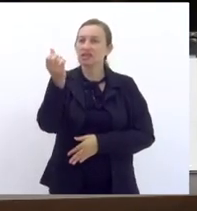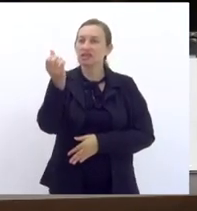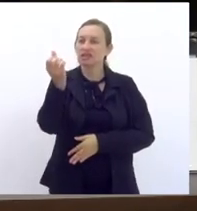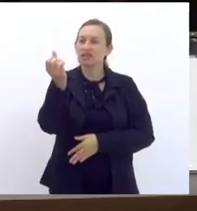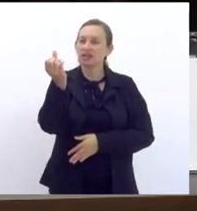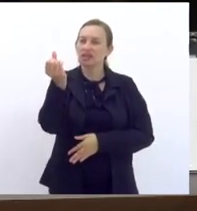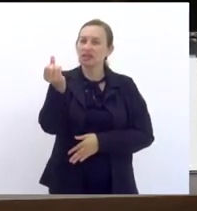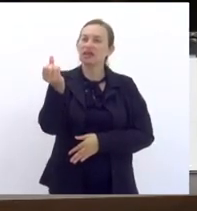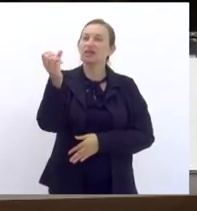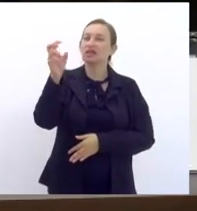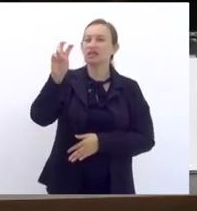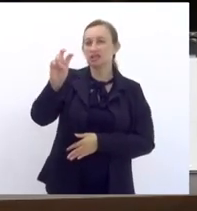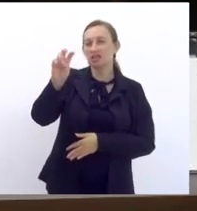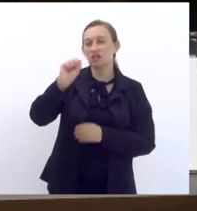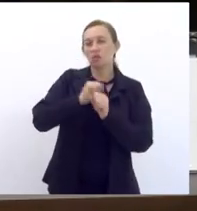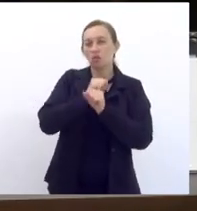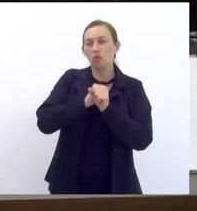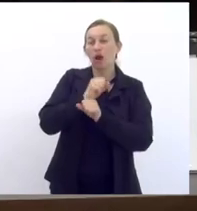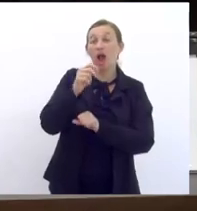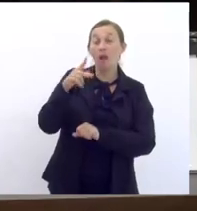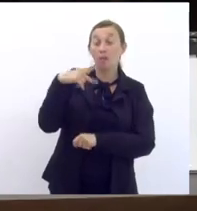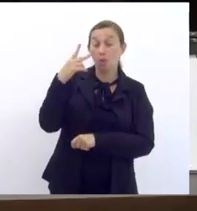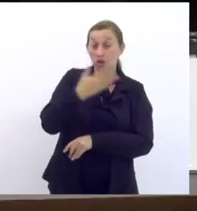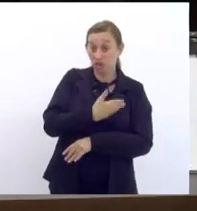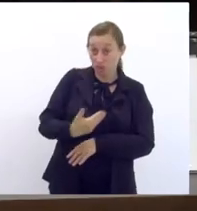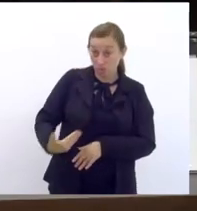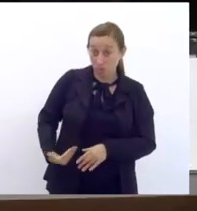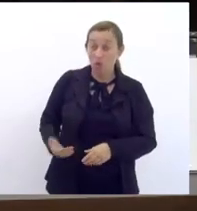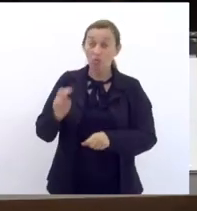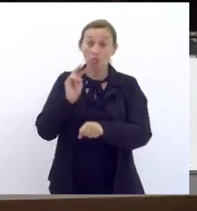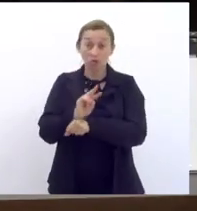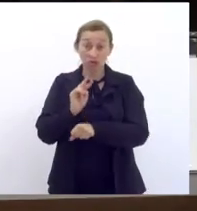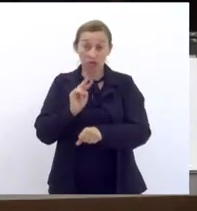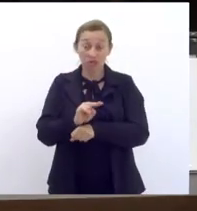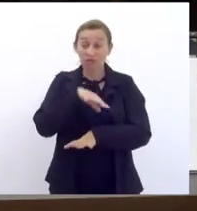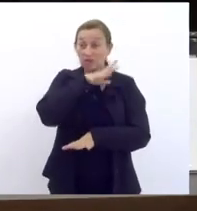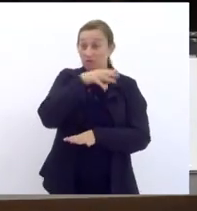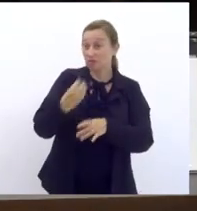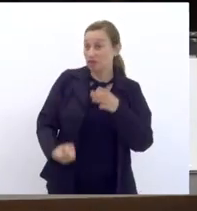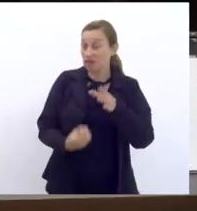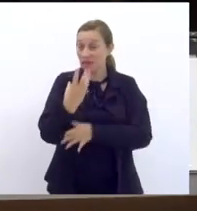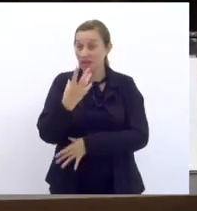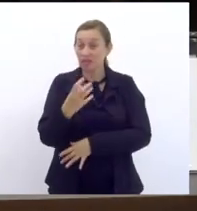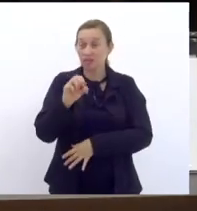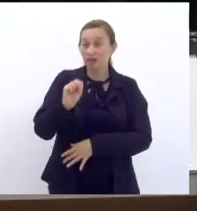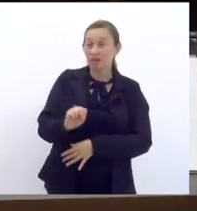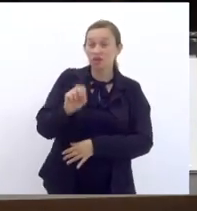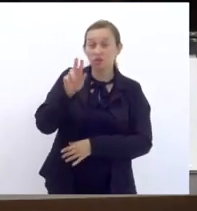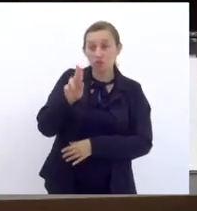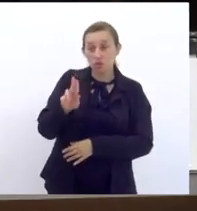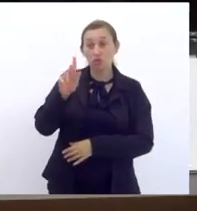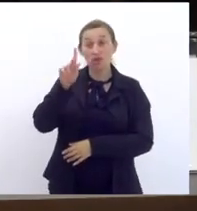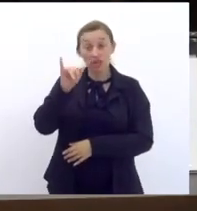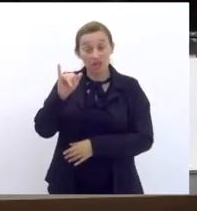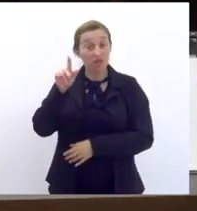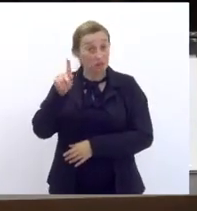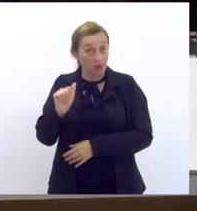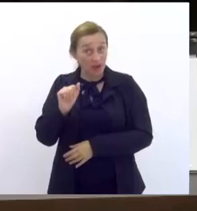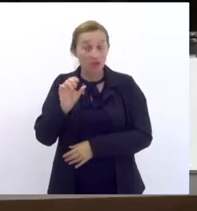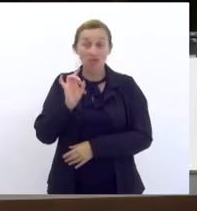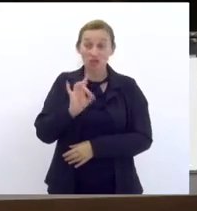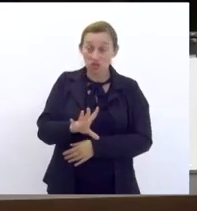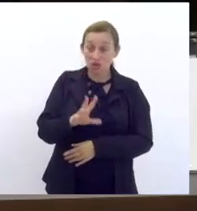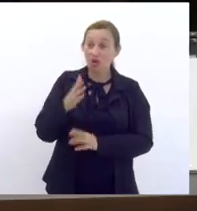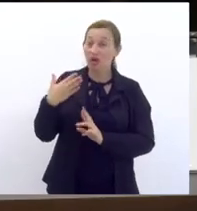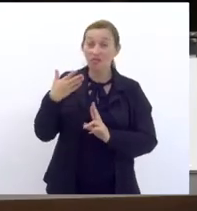a política pública de proteção animal foi feita pela suipa só existia suipa